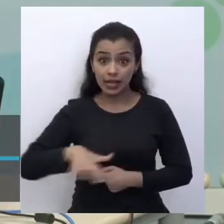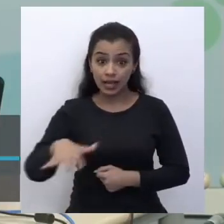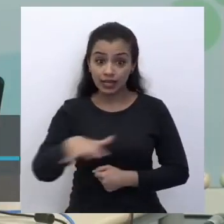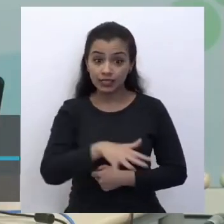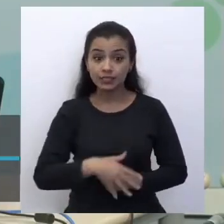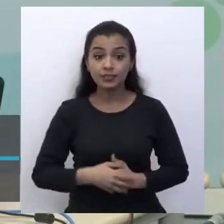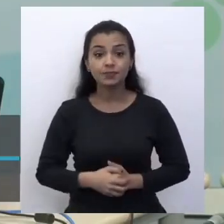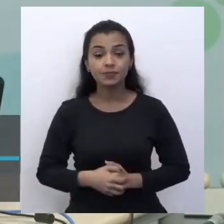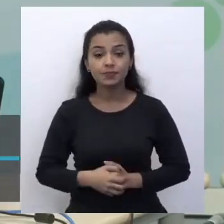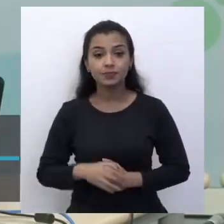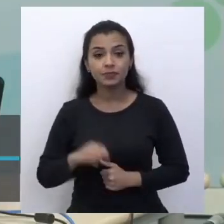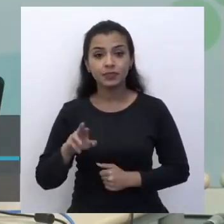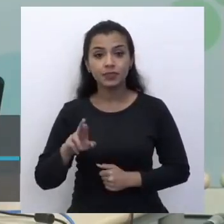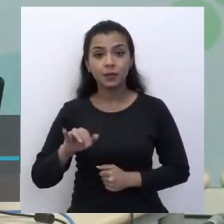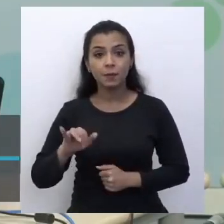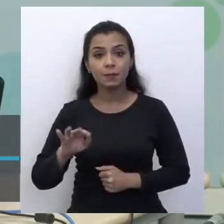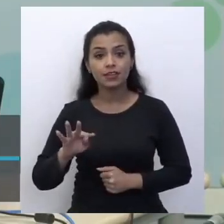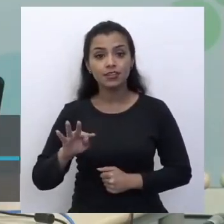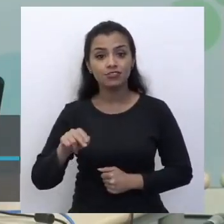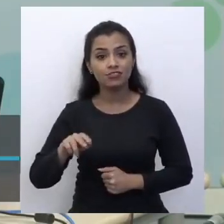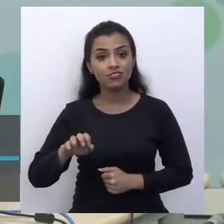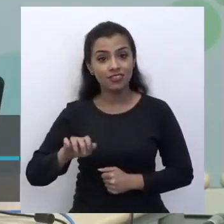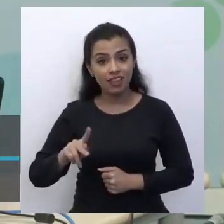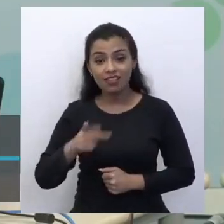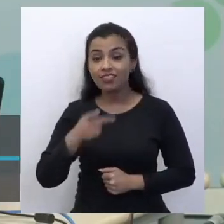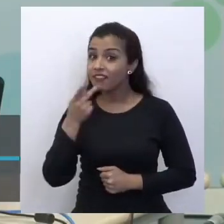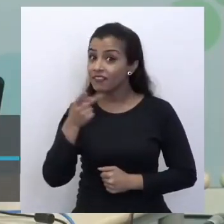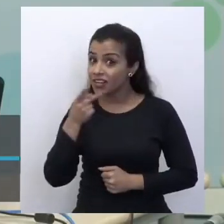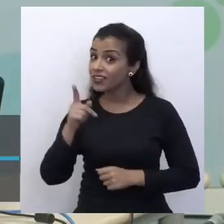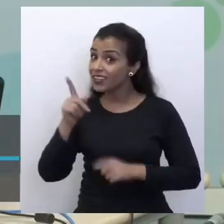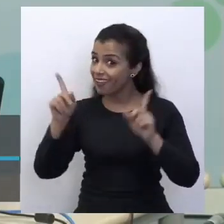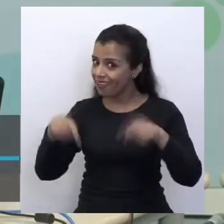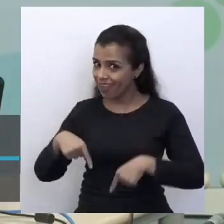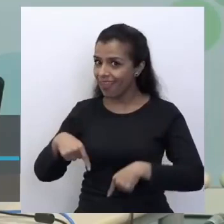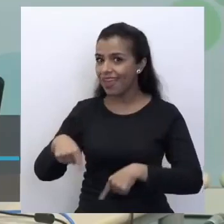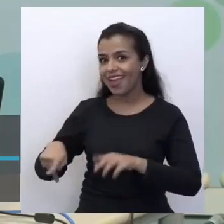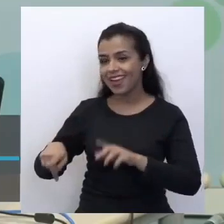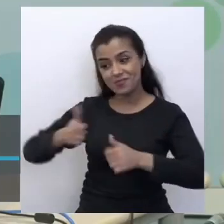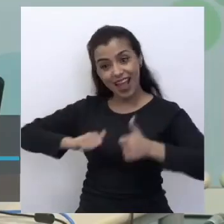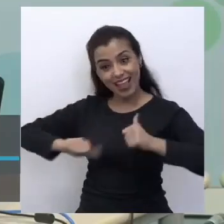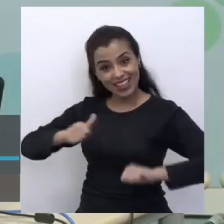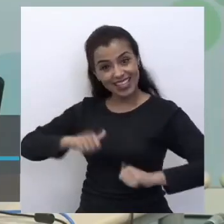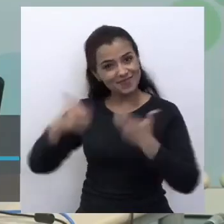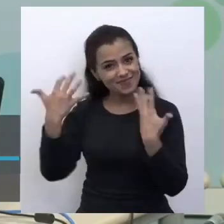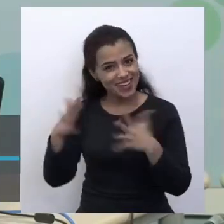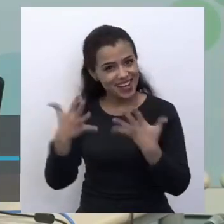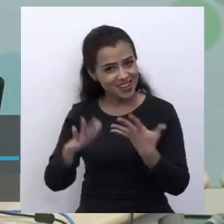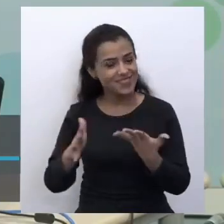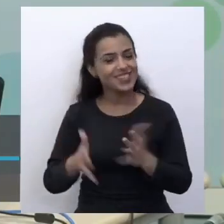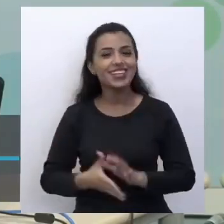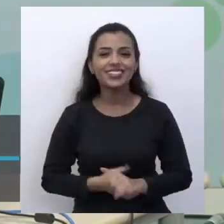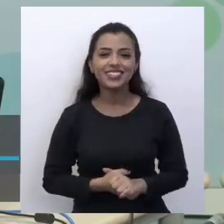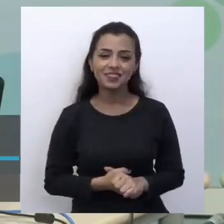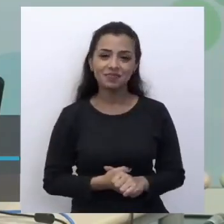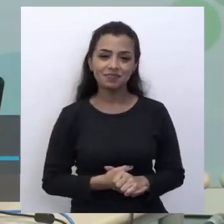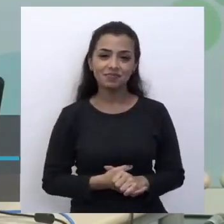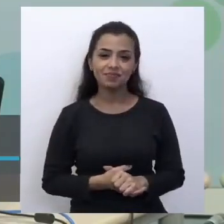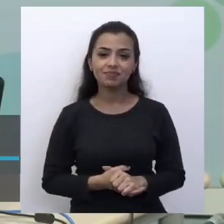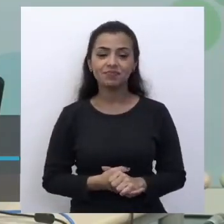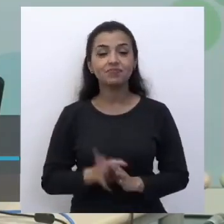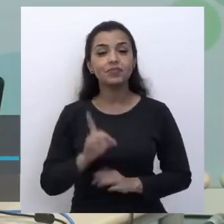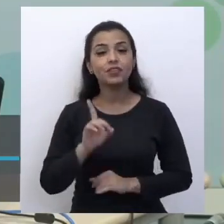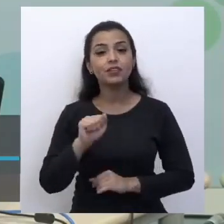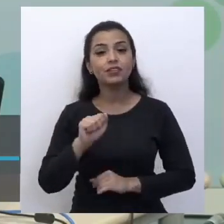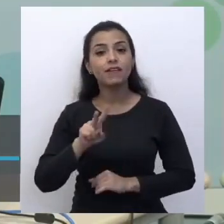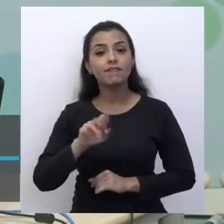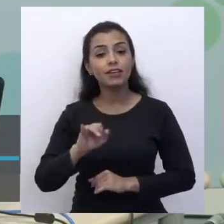A Britney fala que ela é uma atriz, né, também. Parabéns aí, Britney, pelo seu trabalho. O Davi cita